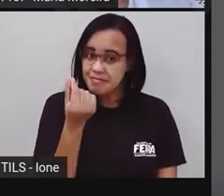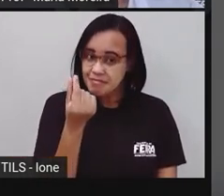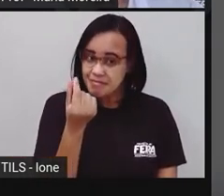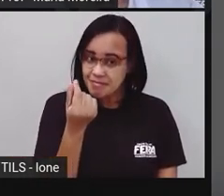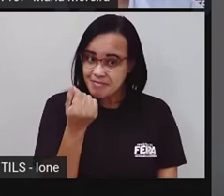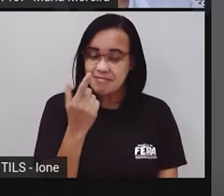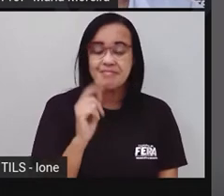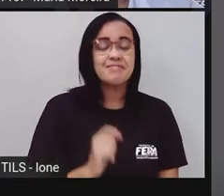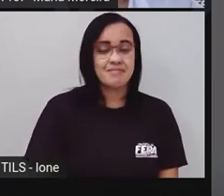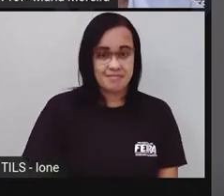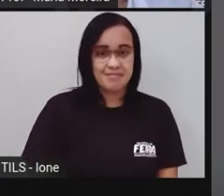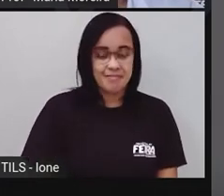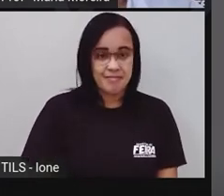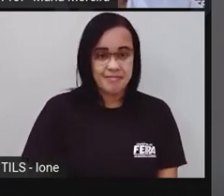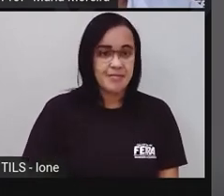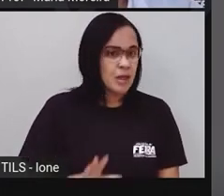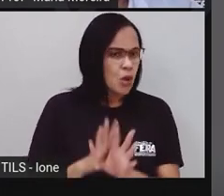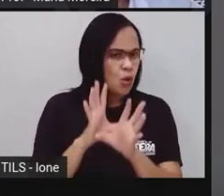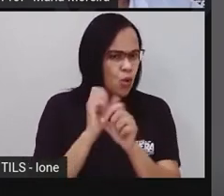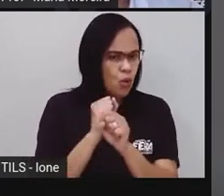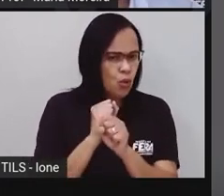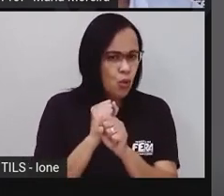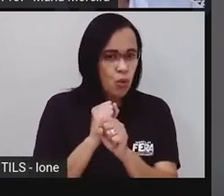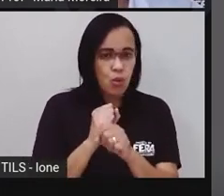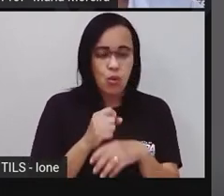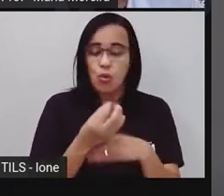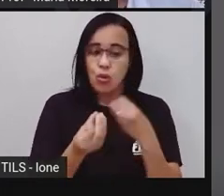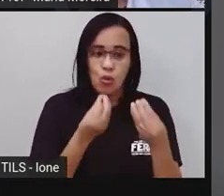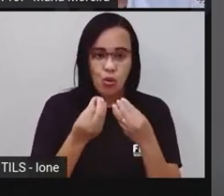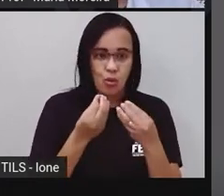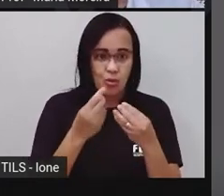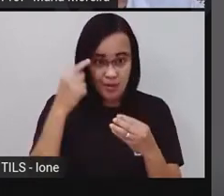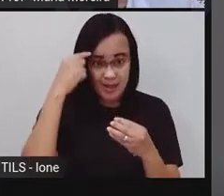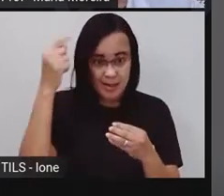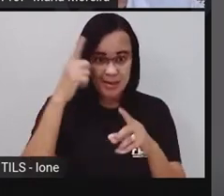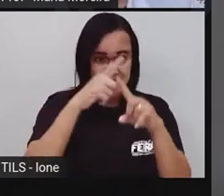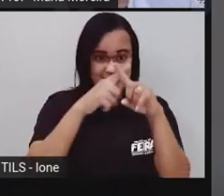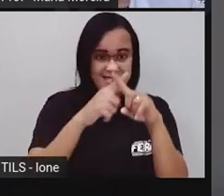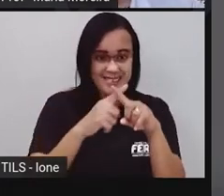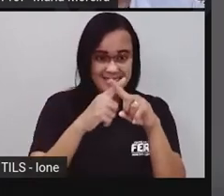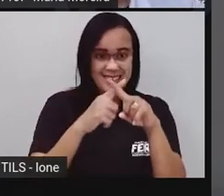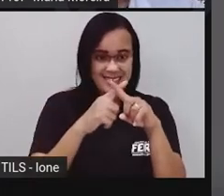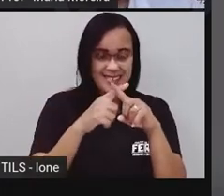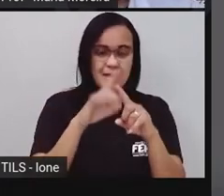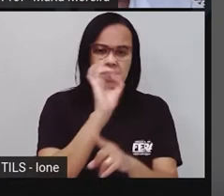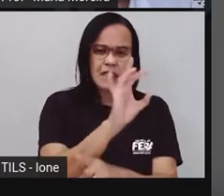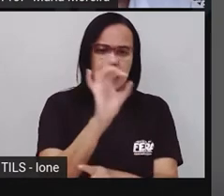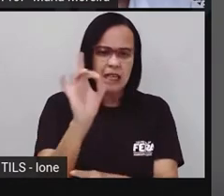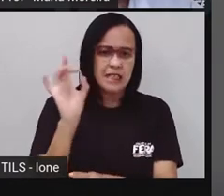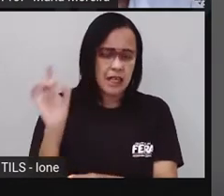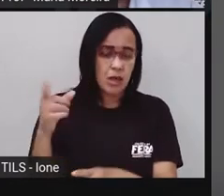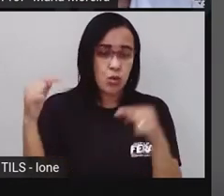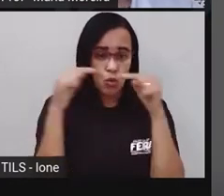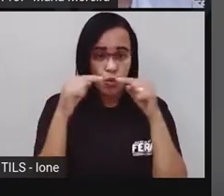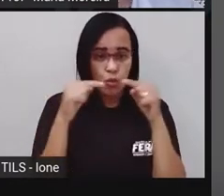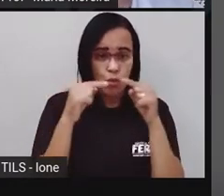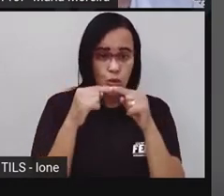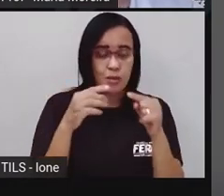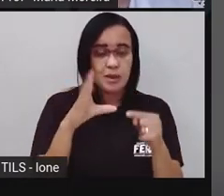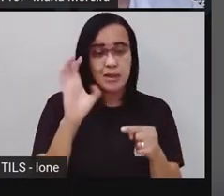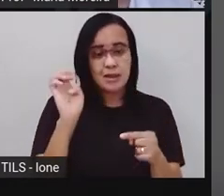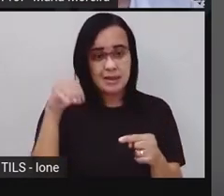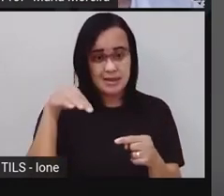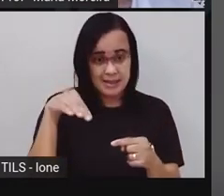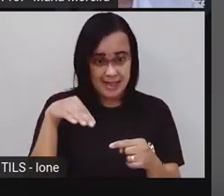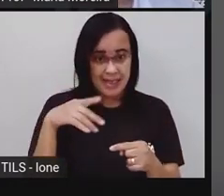vamos lá contar primeiro a gente pode marcar no xizinho que é para ajudar cada célula dessa é o que sem reais bom